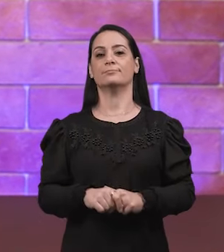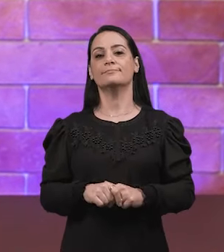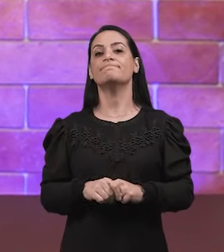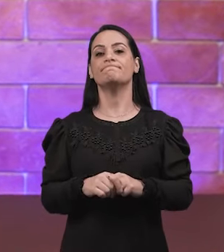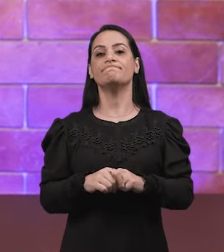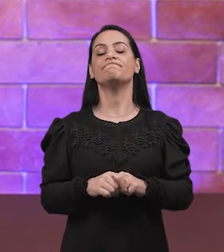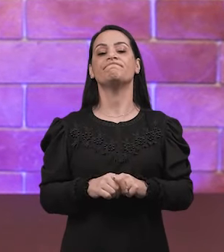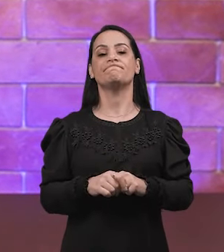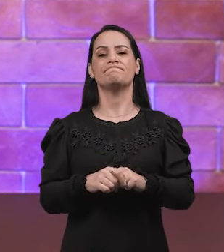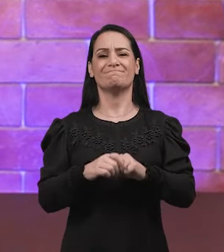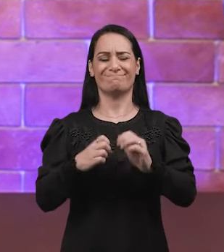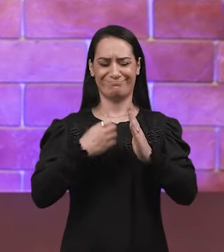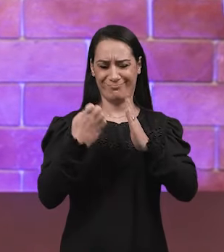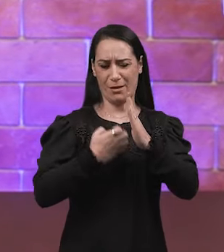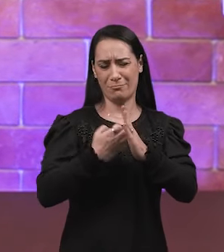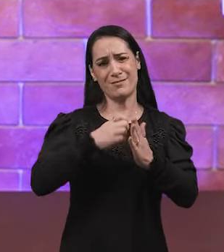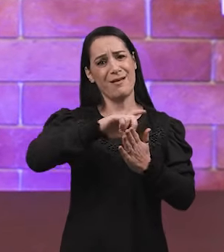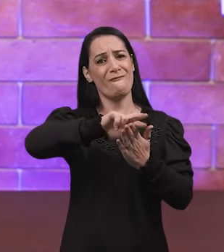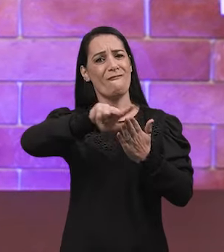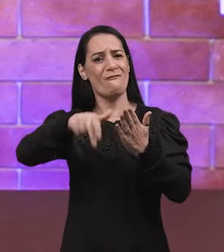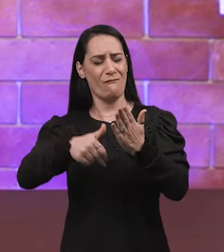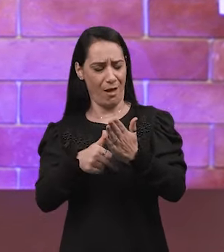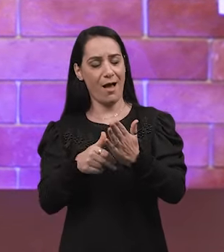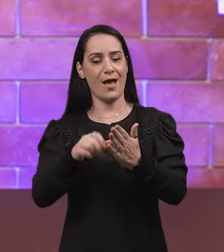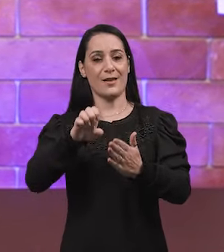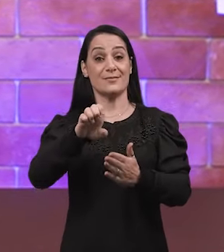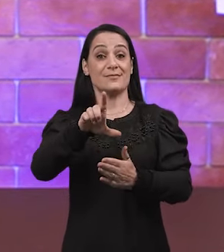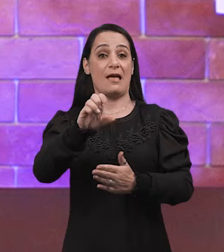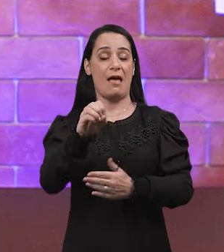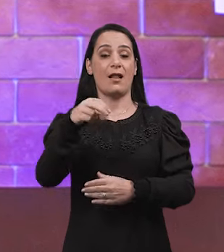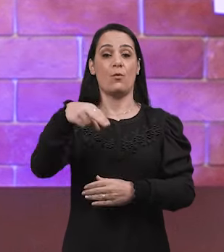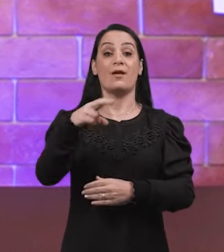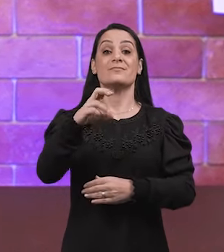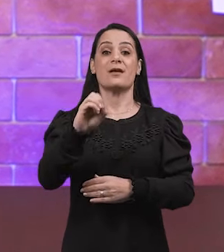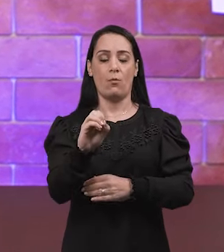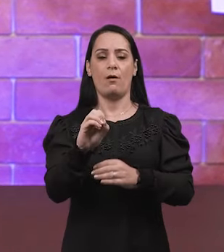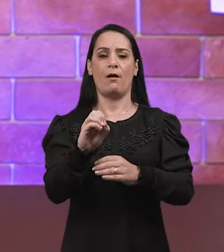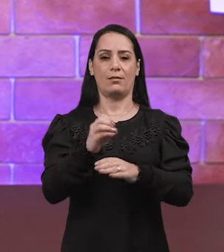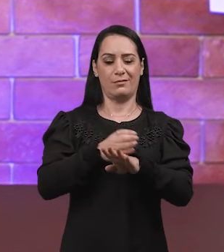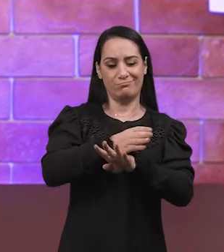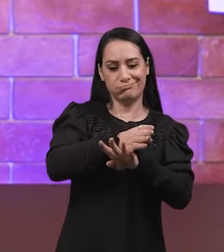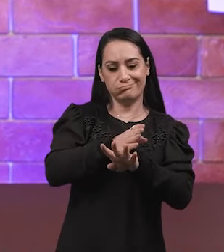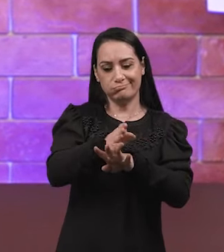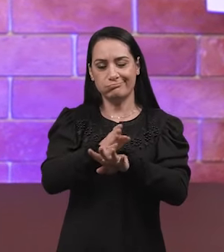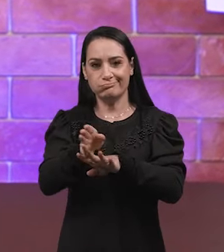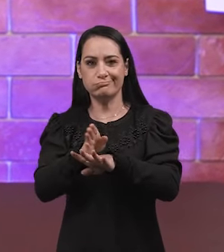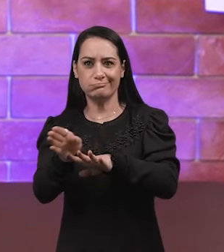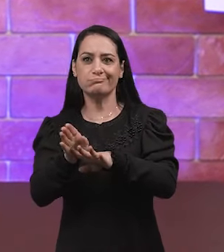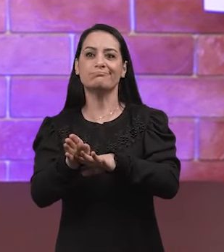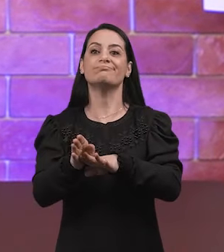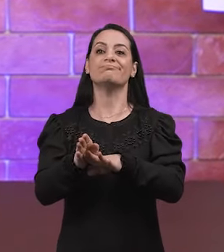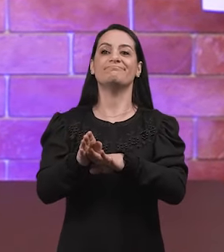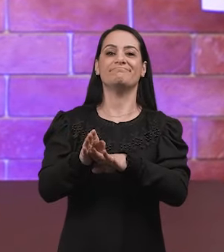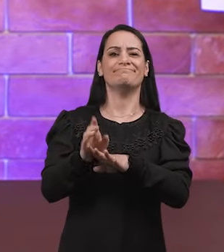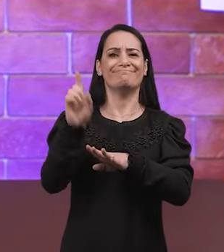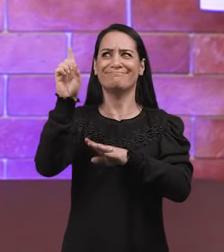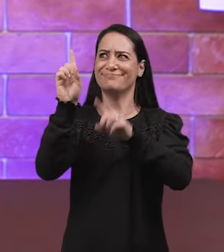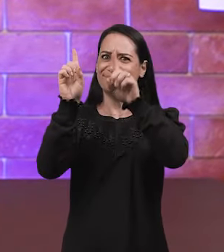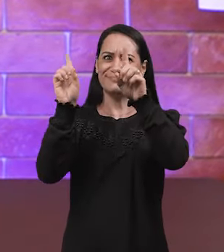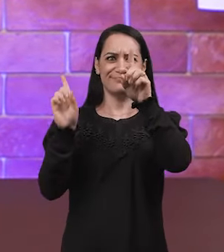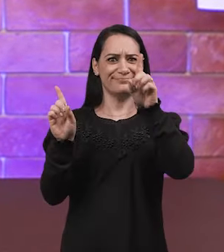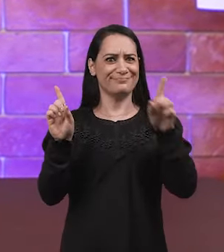para atender diversos tipos de empresa, o Elo M50 pode ser utilizado nos segmentos de retail,